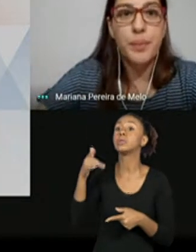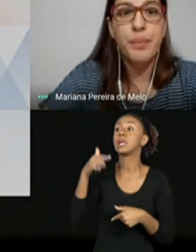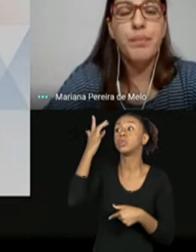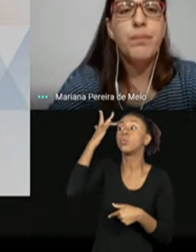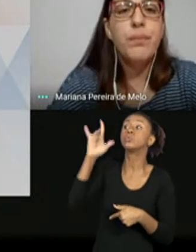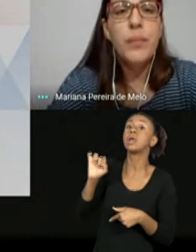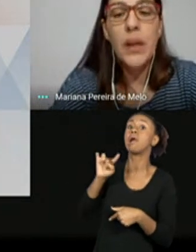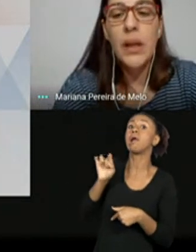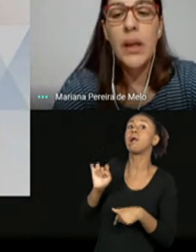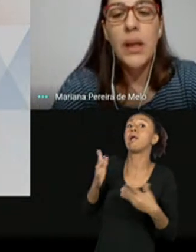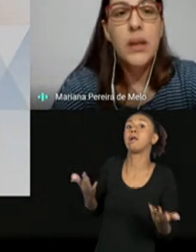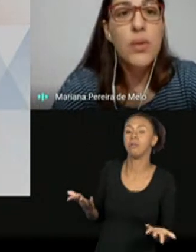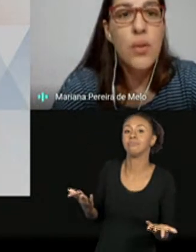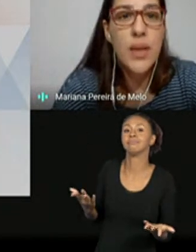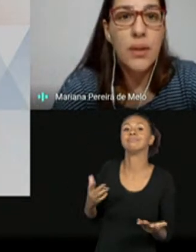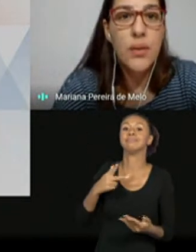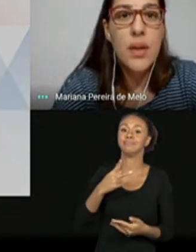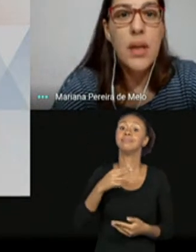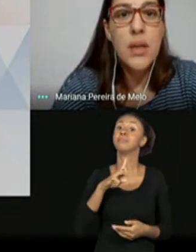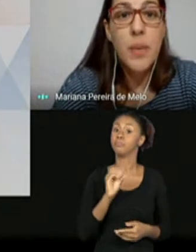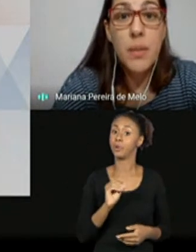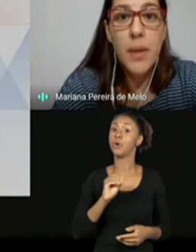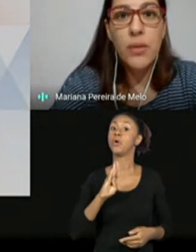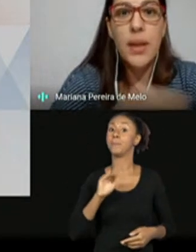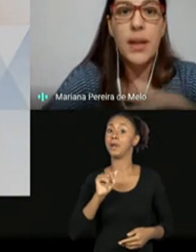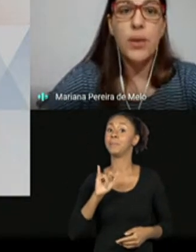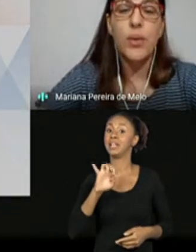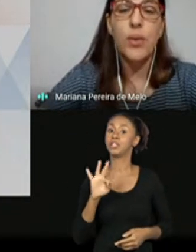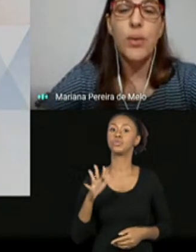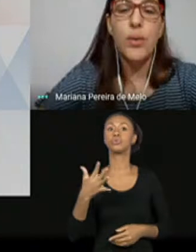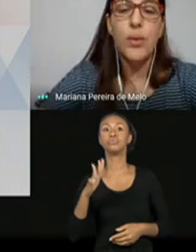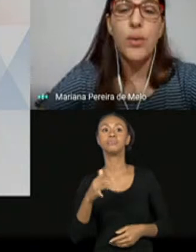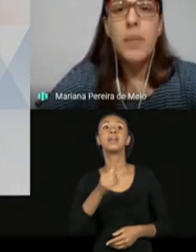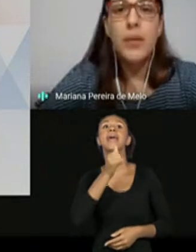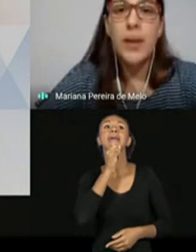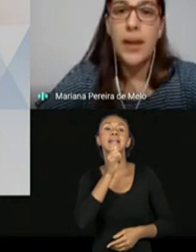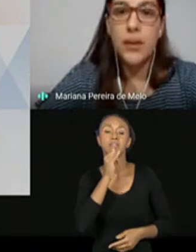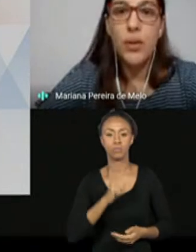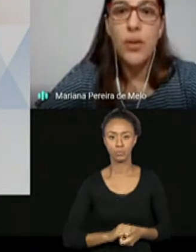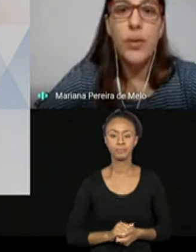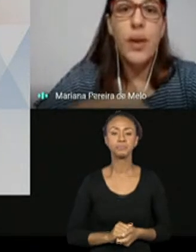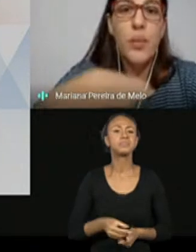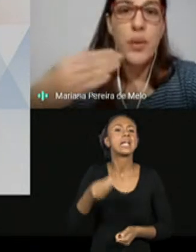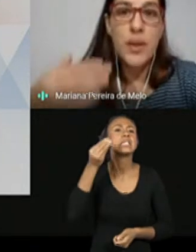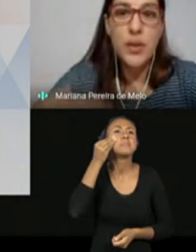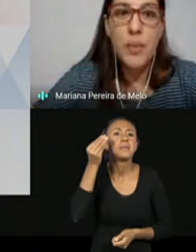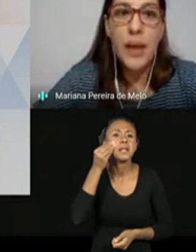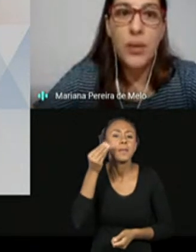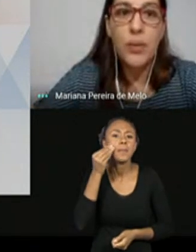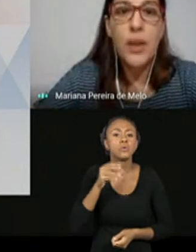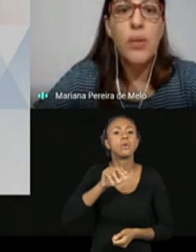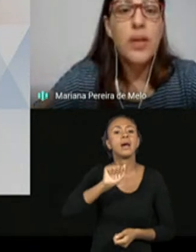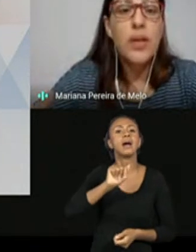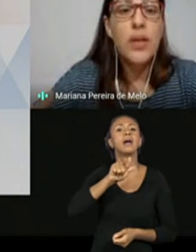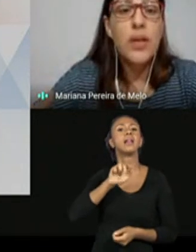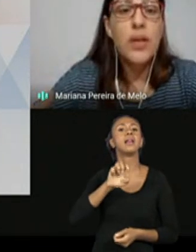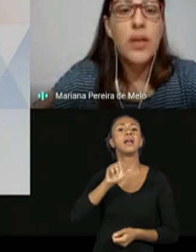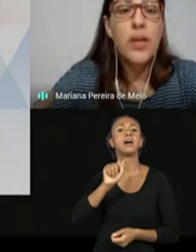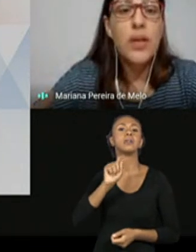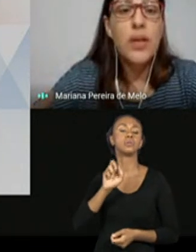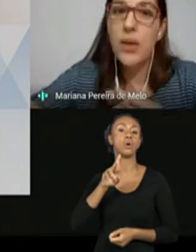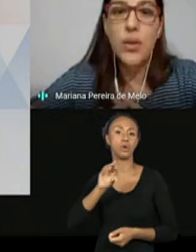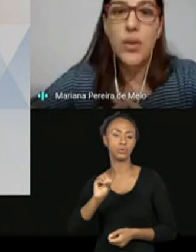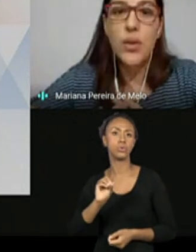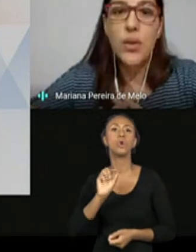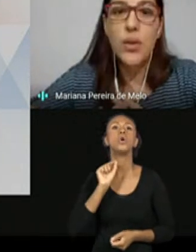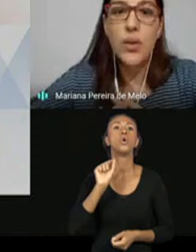resultado. Então, os conceitos. Experimento aleatório. Experimento aleatório é um procedimento que, quando a gente